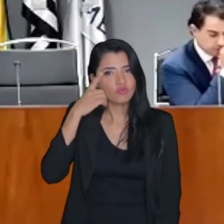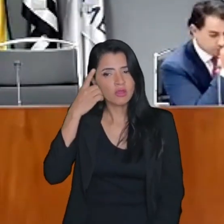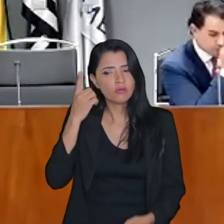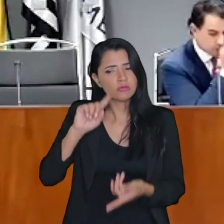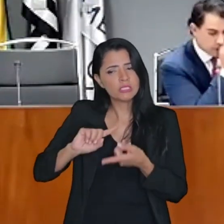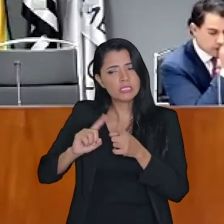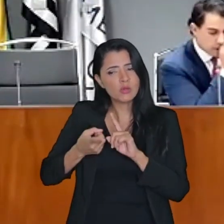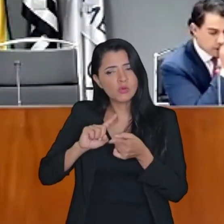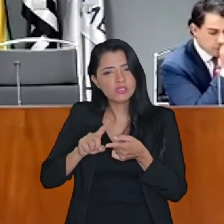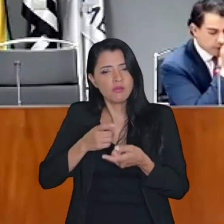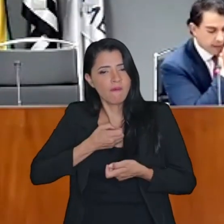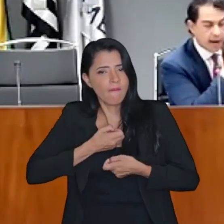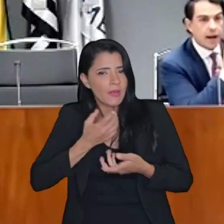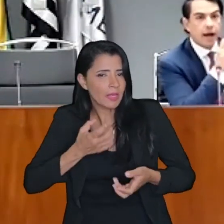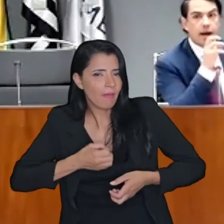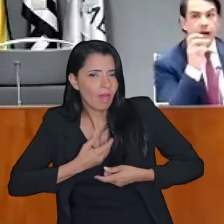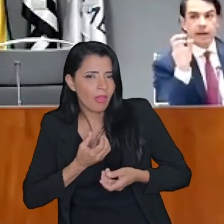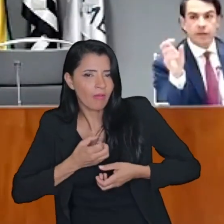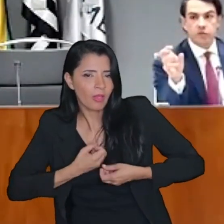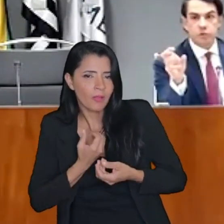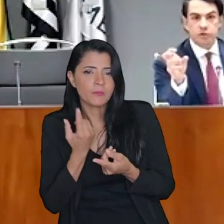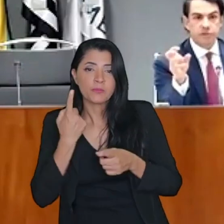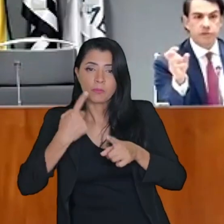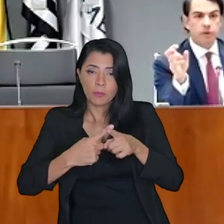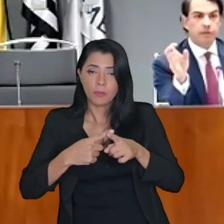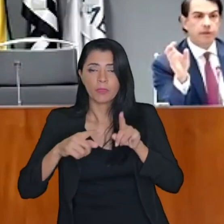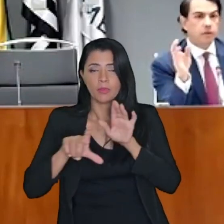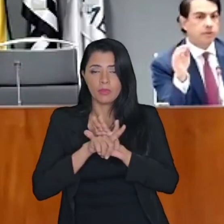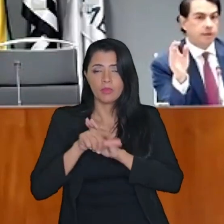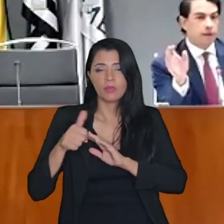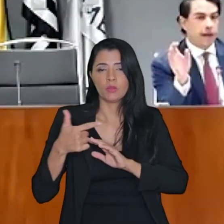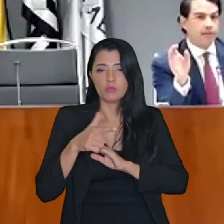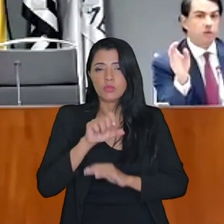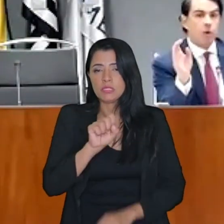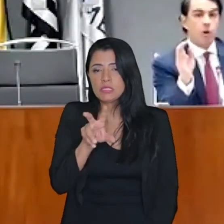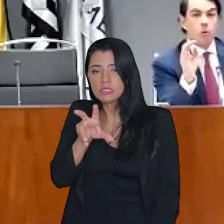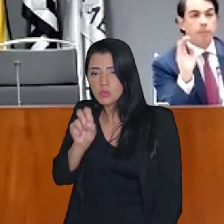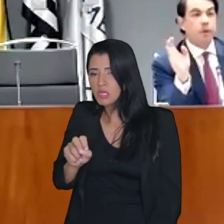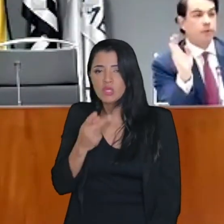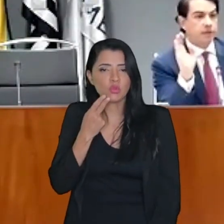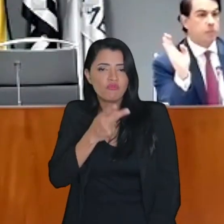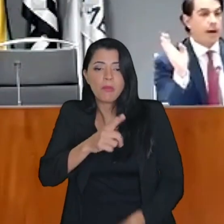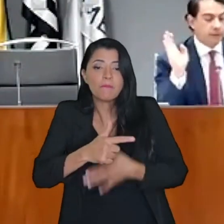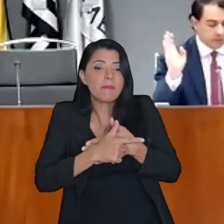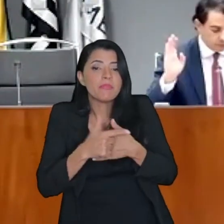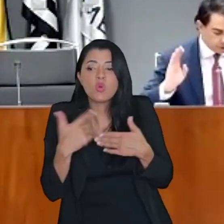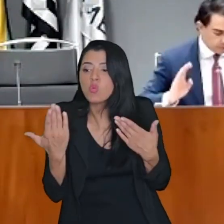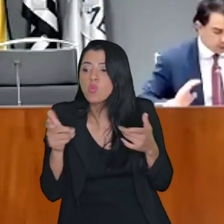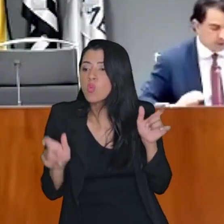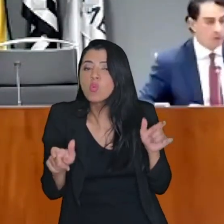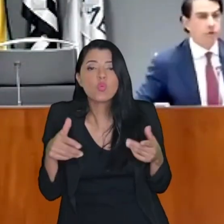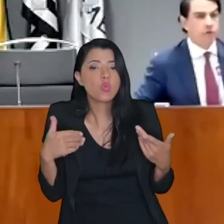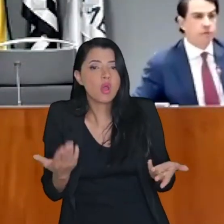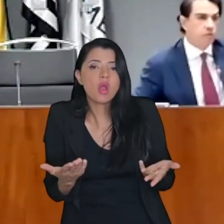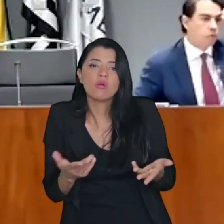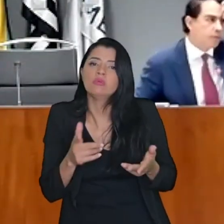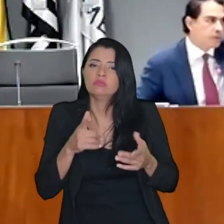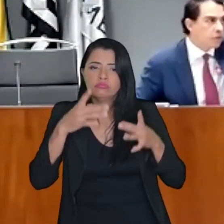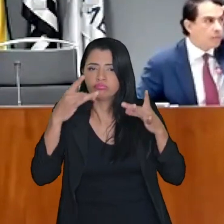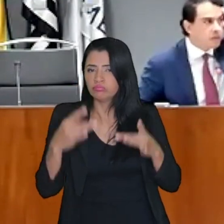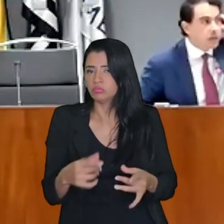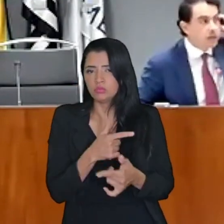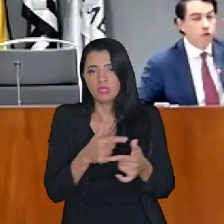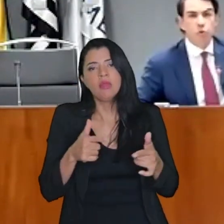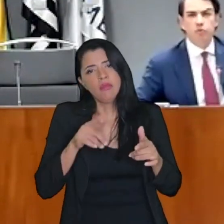premiado. Porque a Lei 12.850 não estabelece qual é o papel das partes, efetivamente. É claro que nós temos